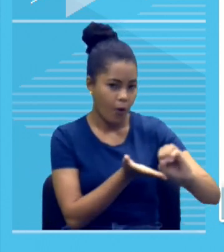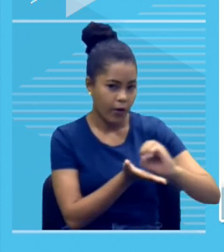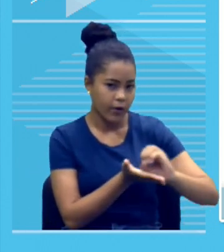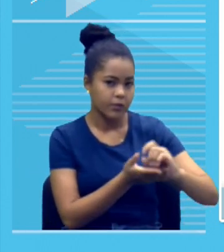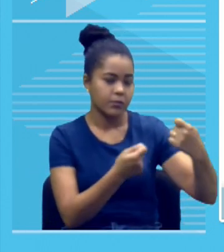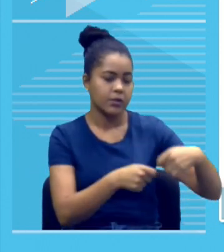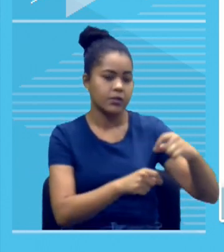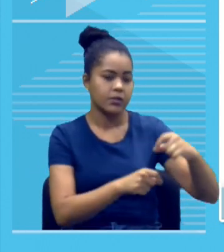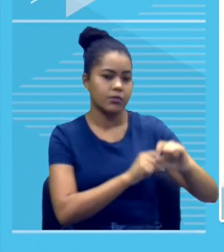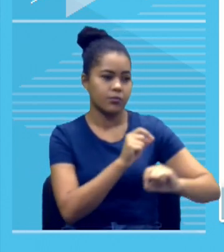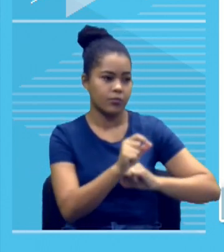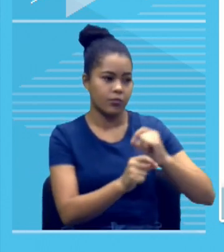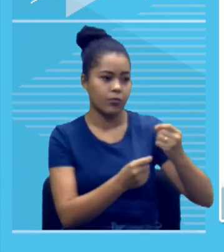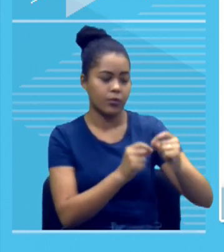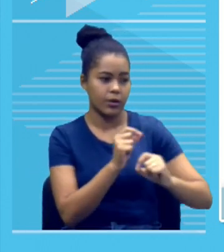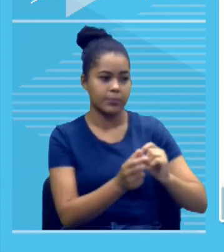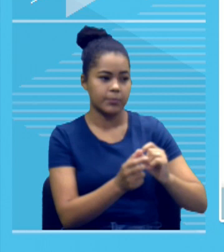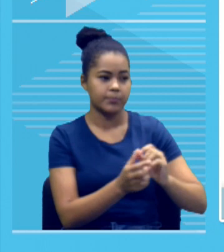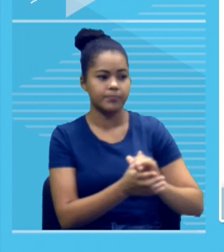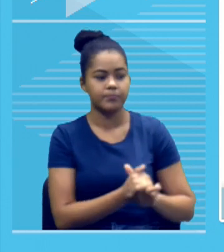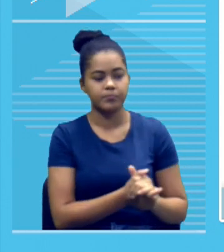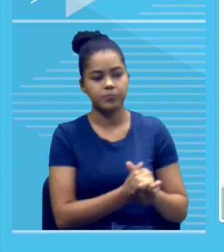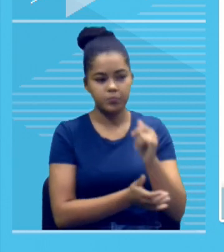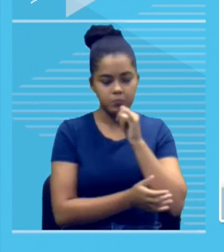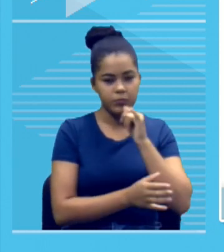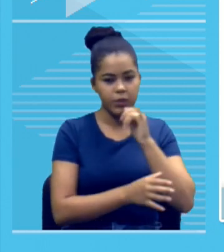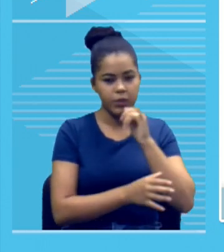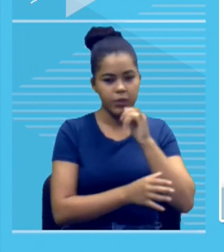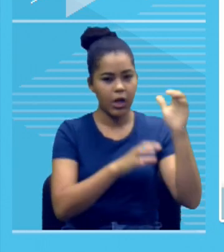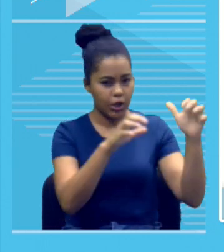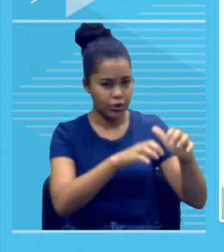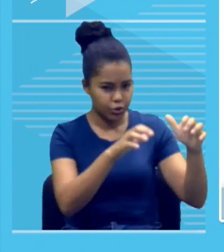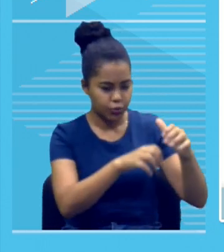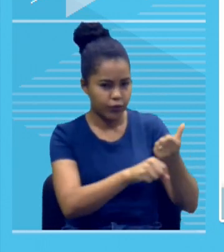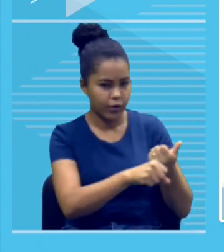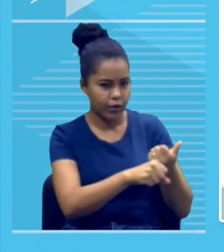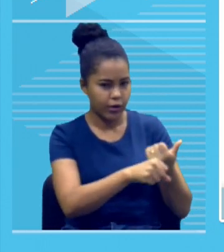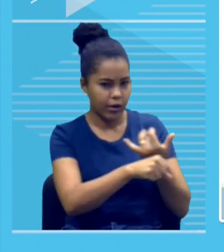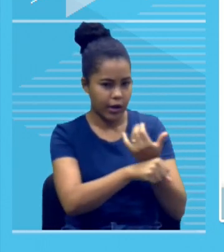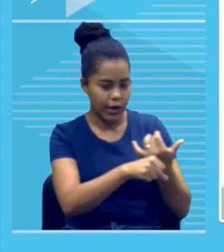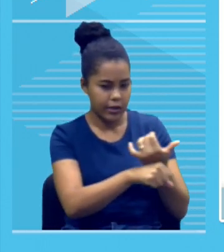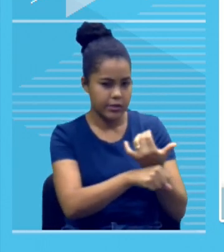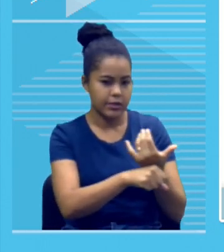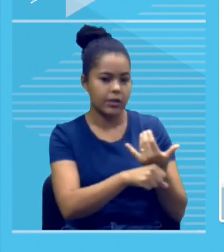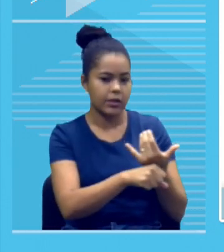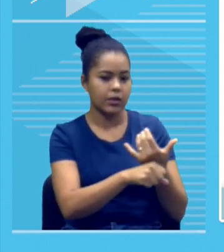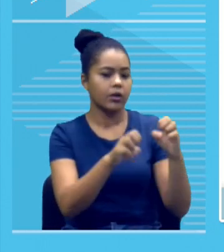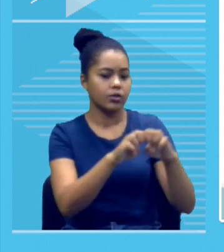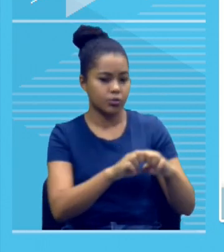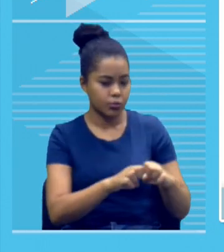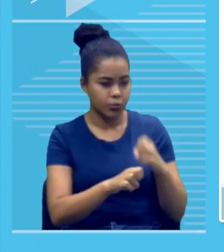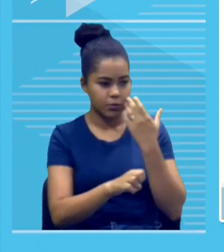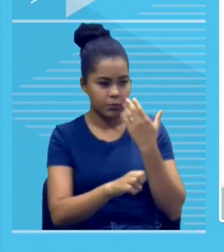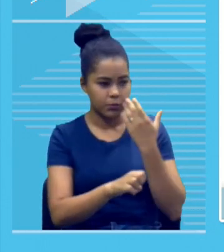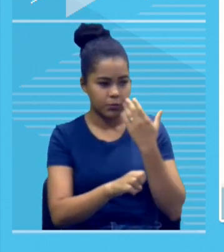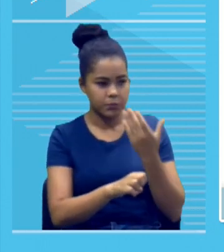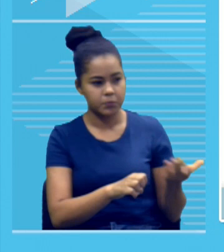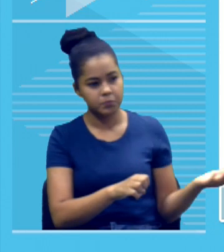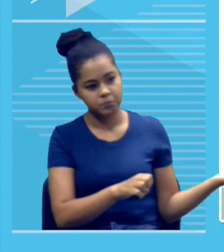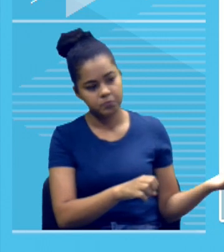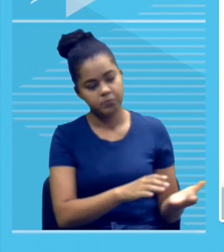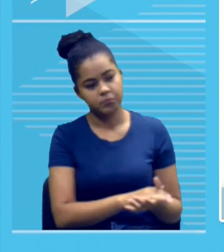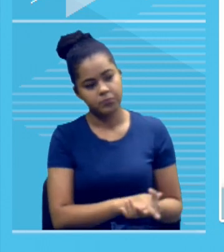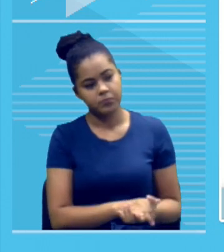tripla. Por exemplo, a formação da chuva ácida, que é SO2, ó, SO3, por exemplo,